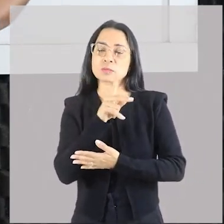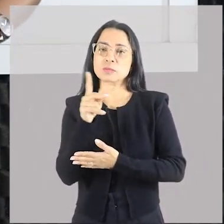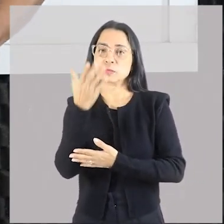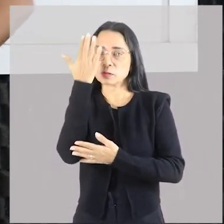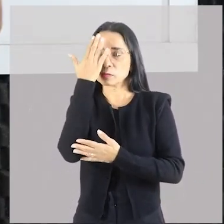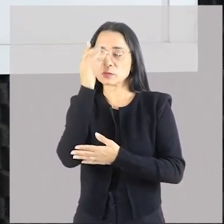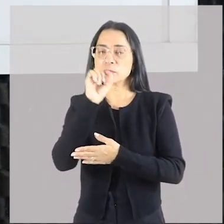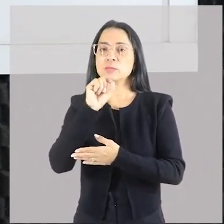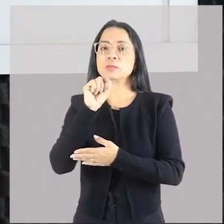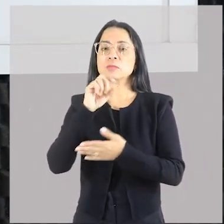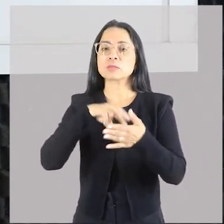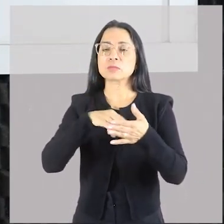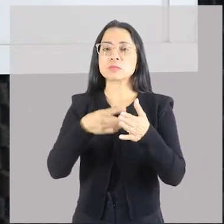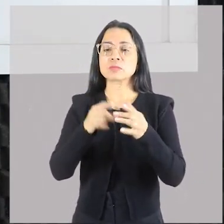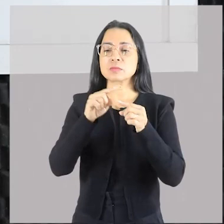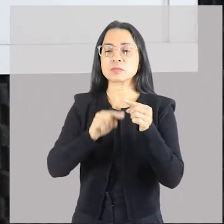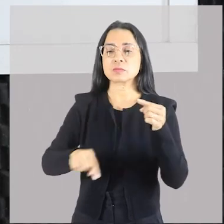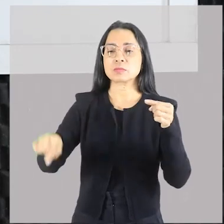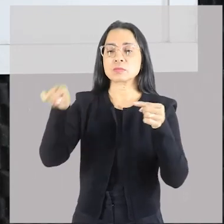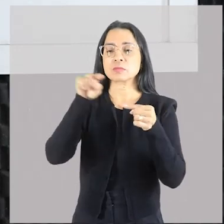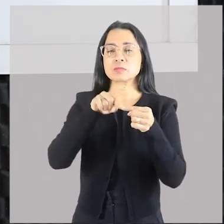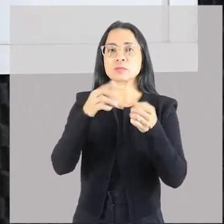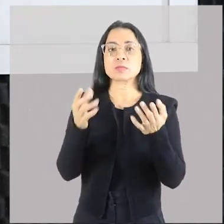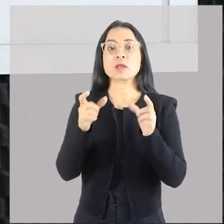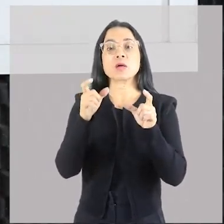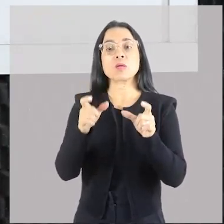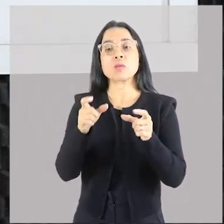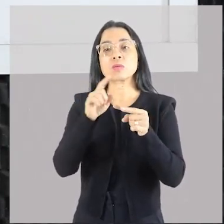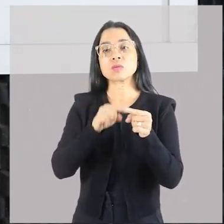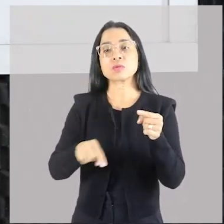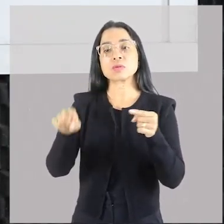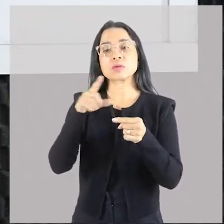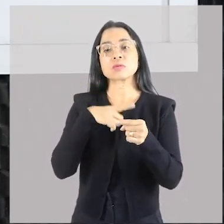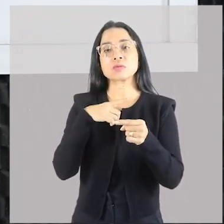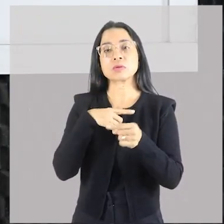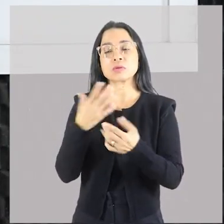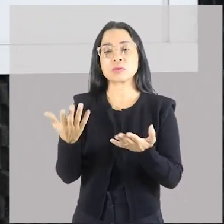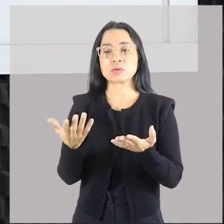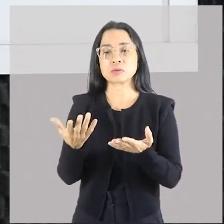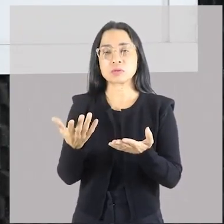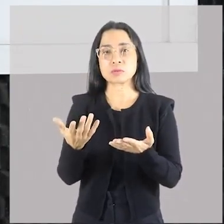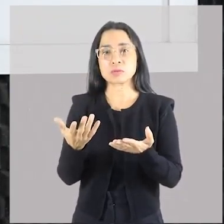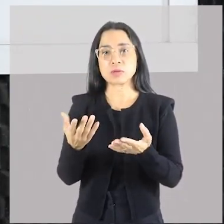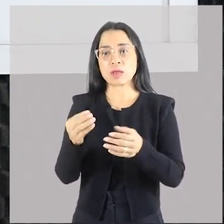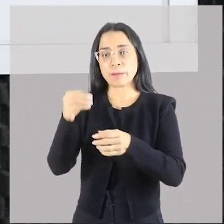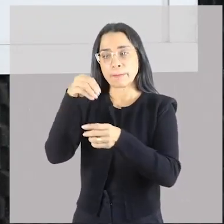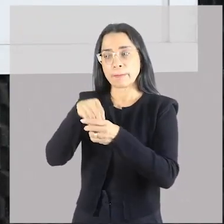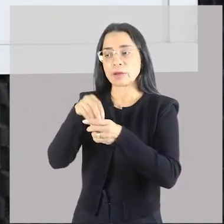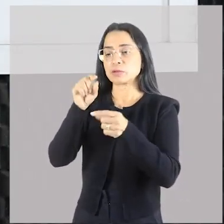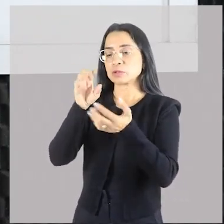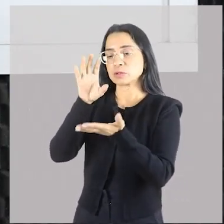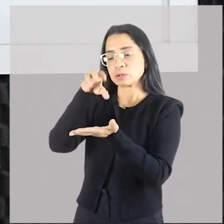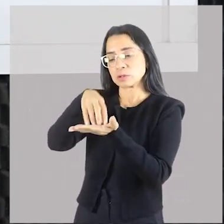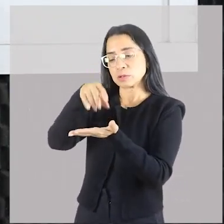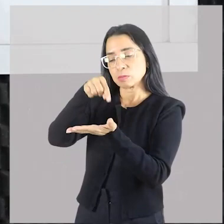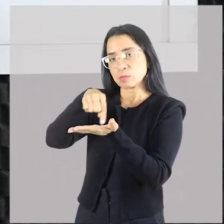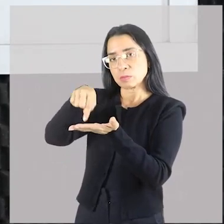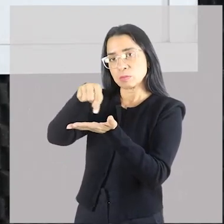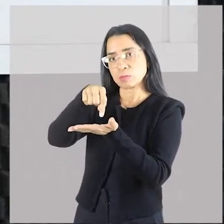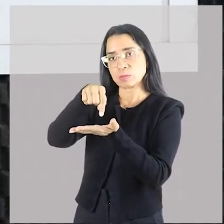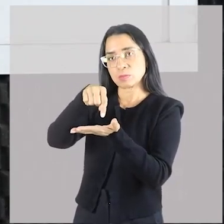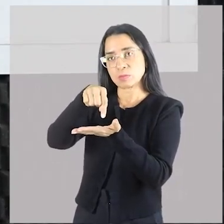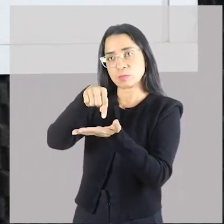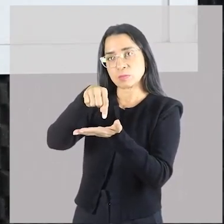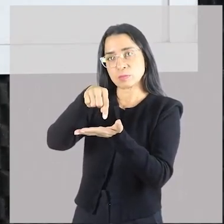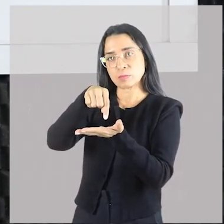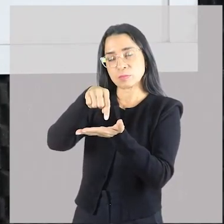entendi o que é circunferência. E onde o círculo entra nessa história? O círculo é justamente essa parte interna. Tá? Então